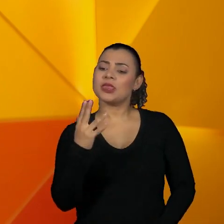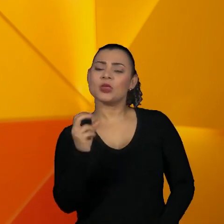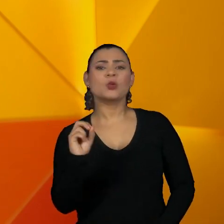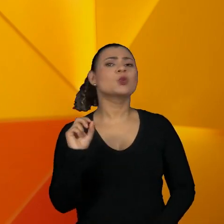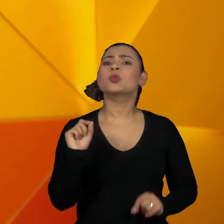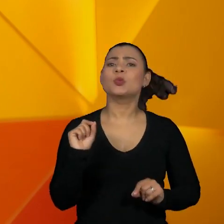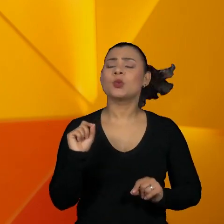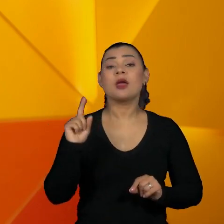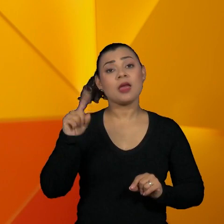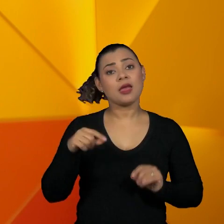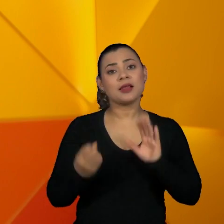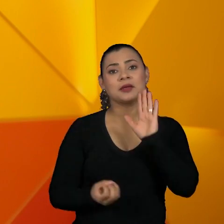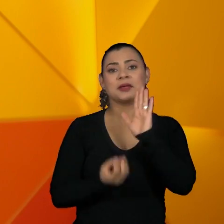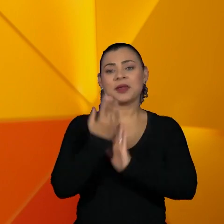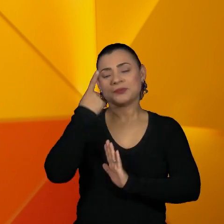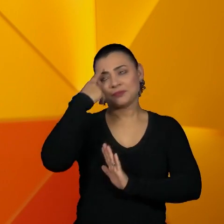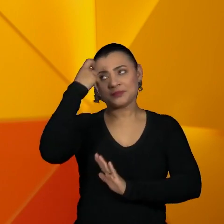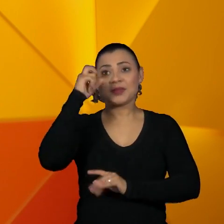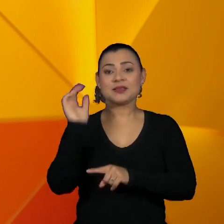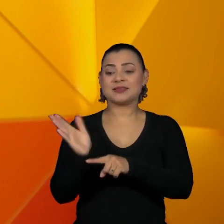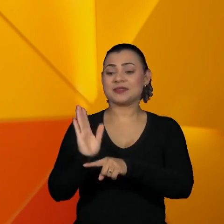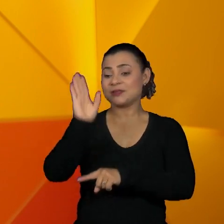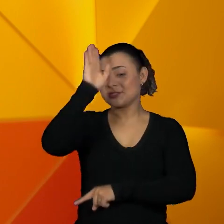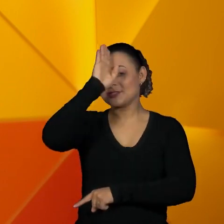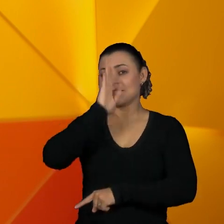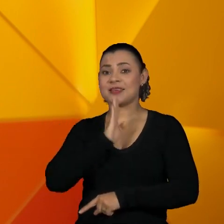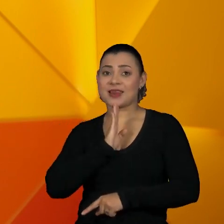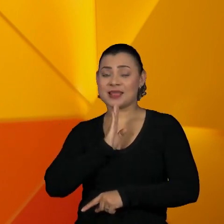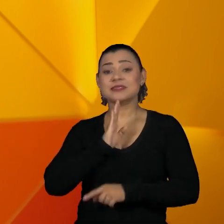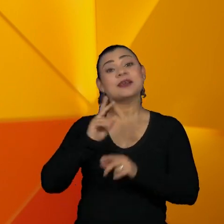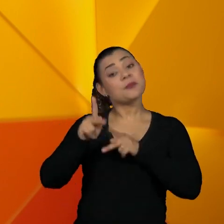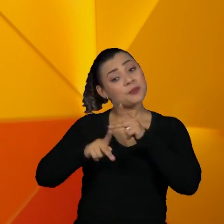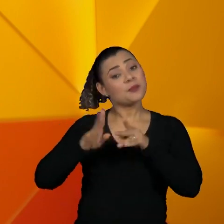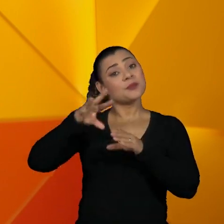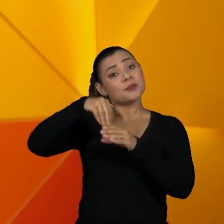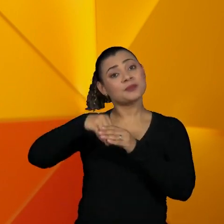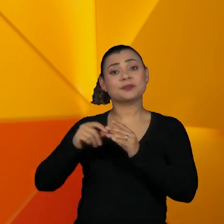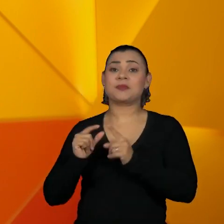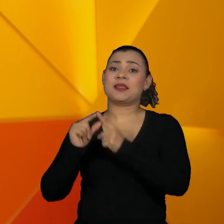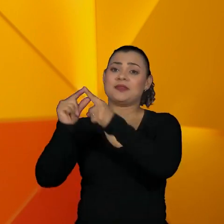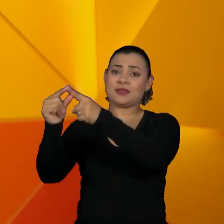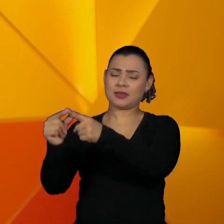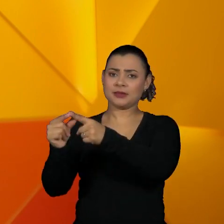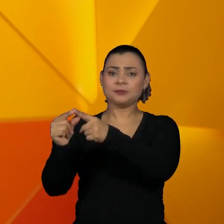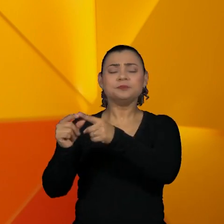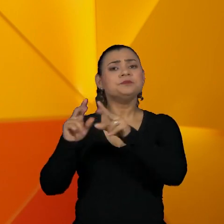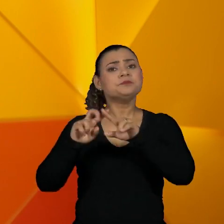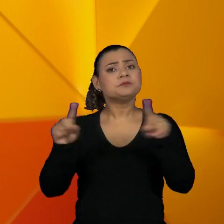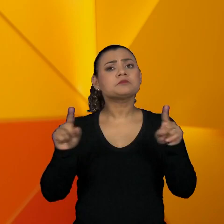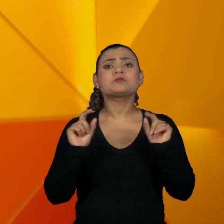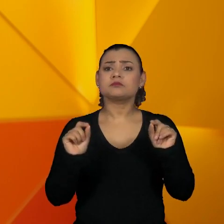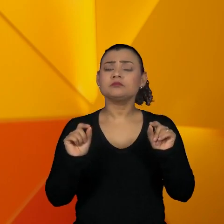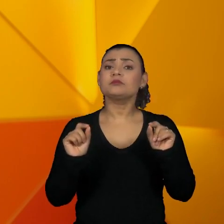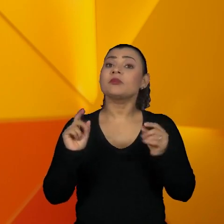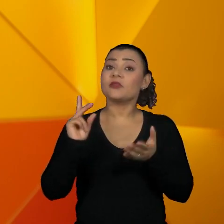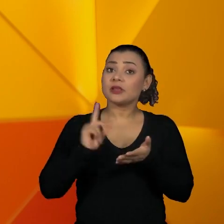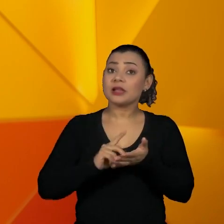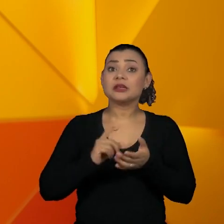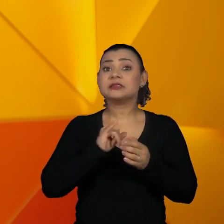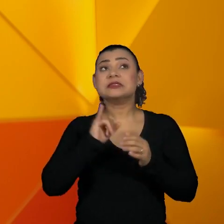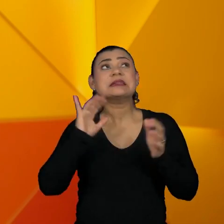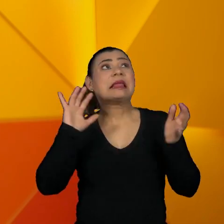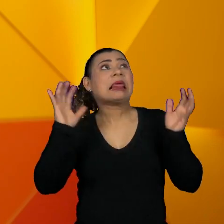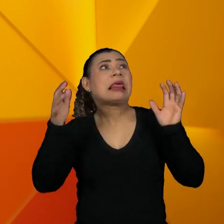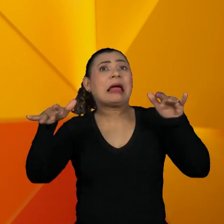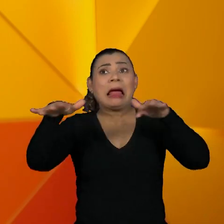surgiu para oferecer sessões de cinema gratuitamente para a comunidade. E quando o tempo não ajuda, aí em vez do Campinho,